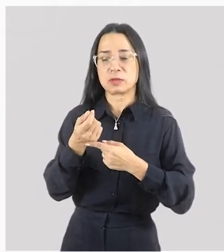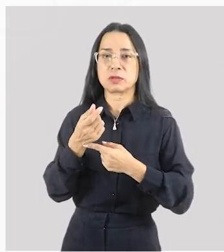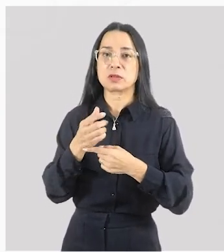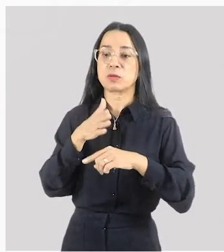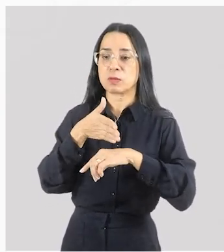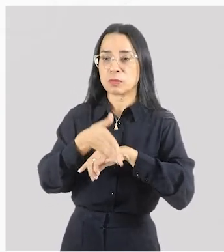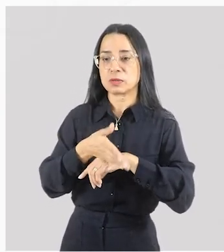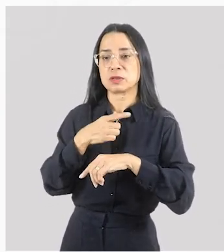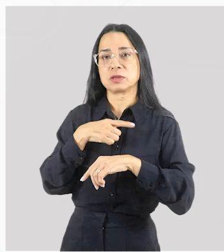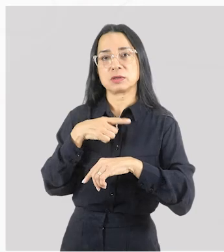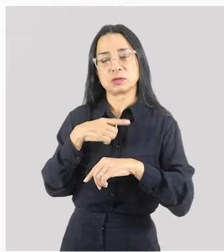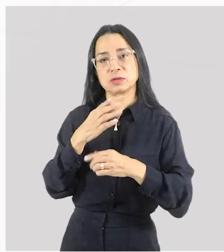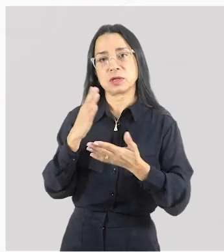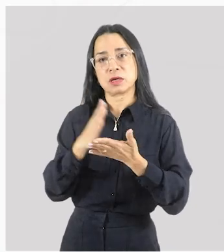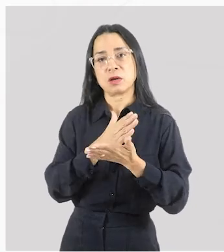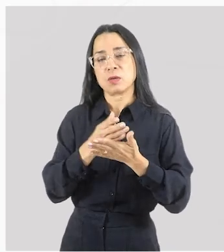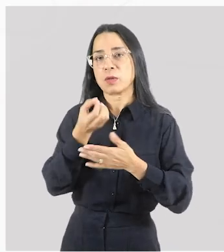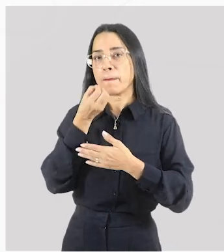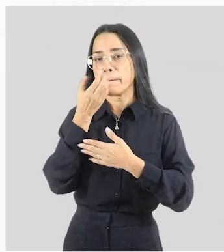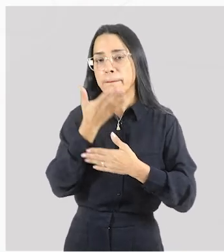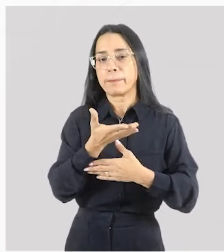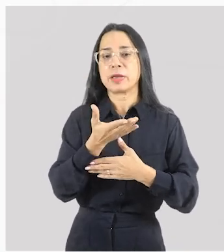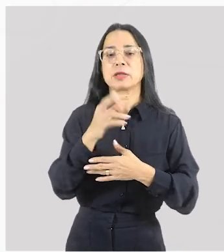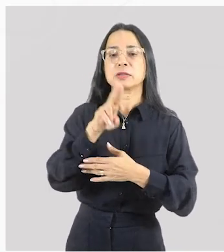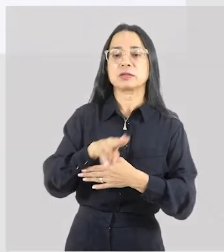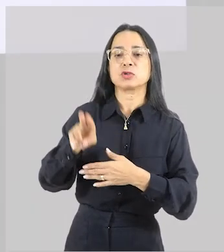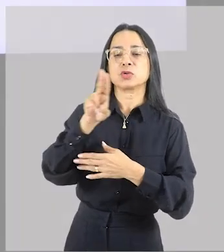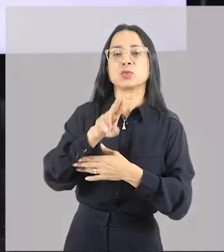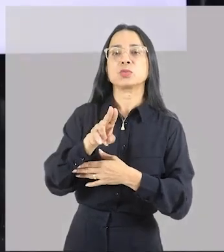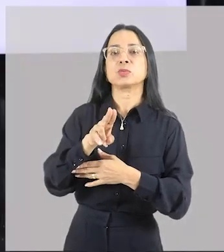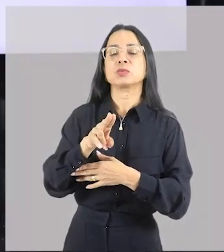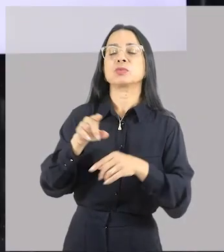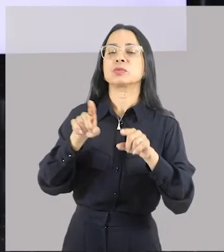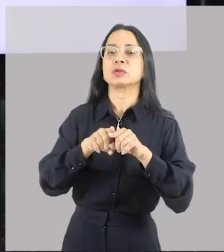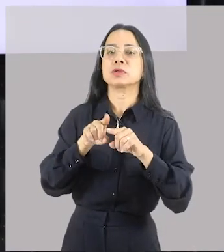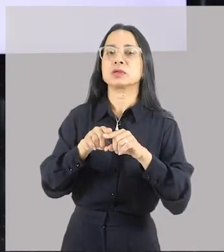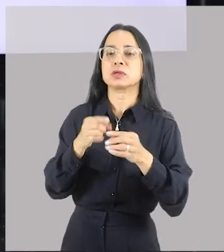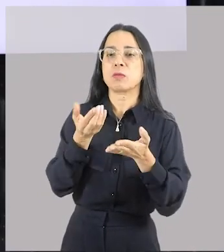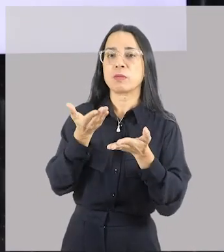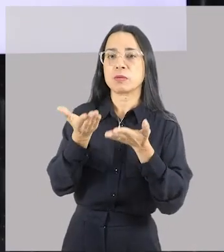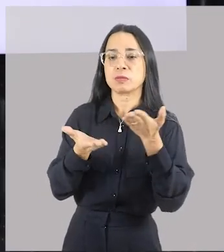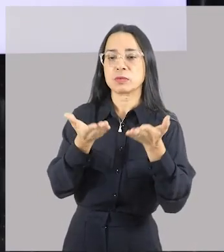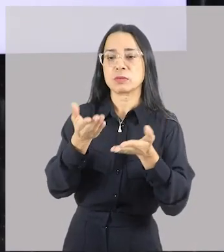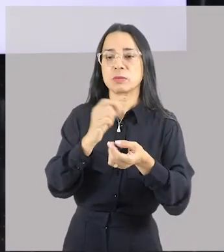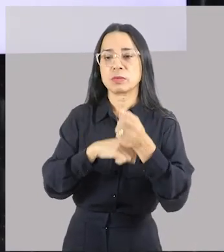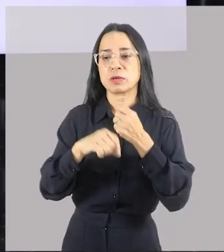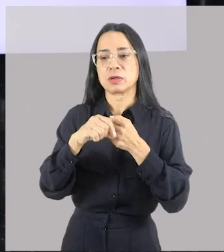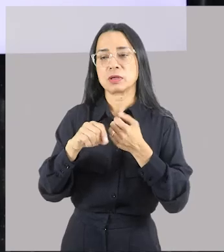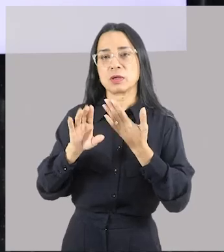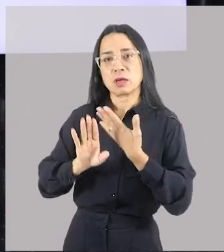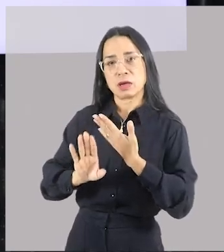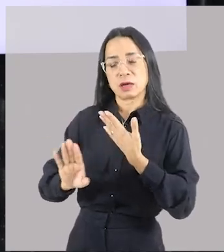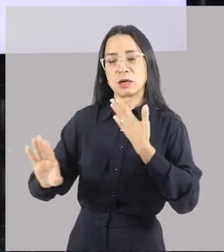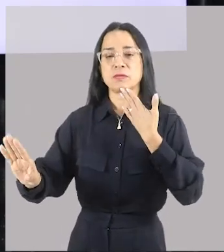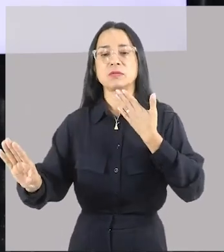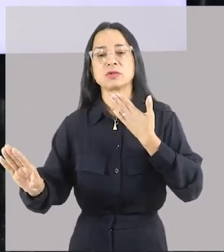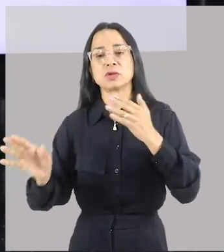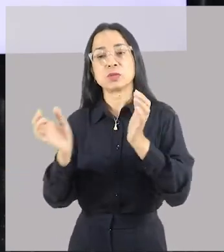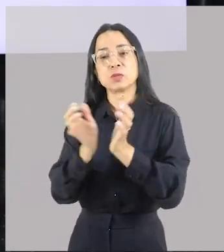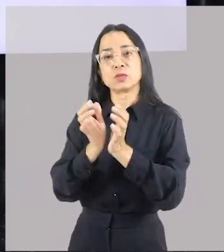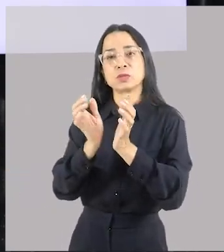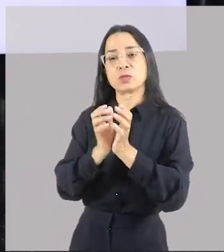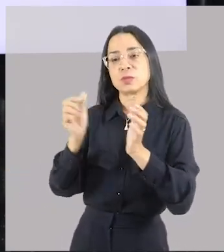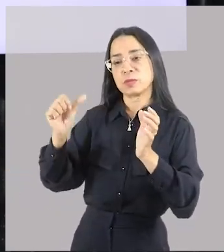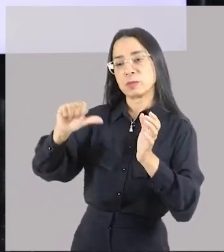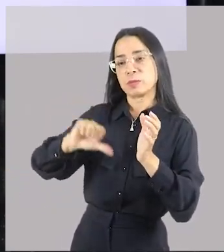e serviços também se torna desigual, afastando os grupos desfavorecidos da educação de